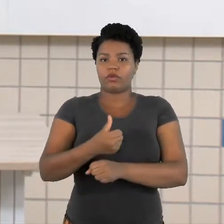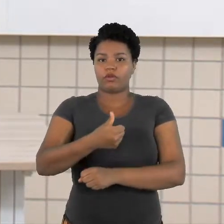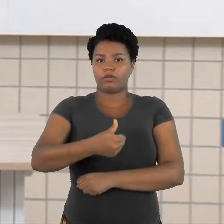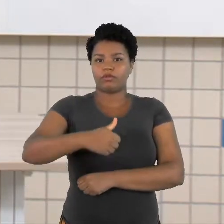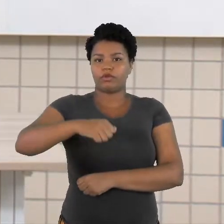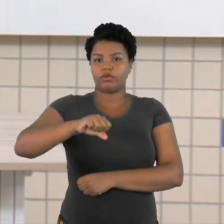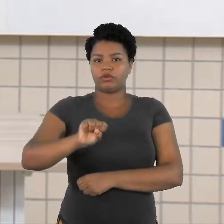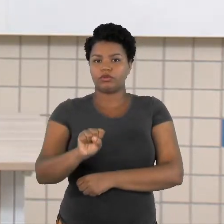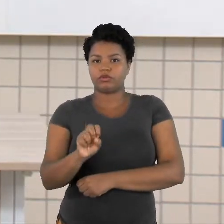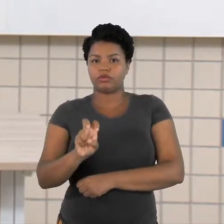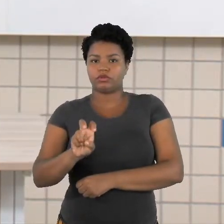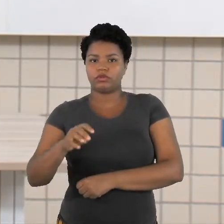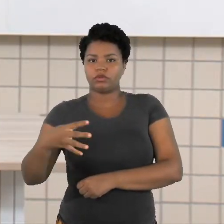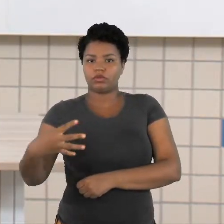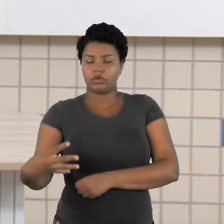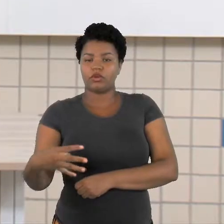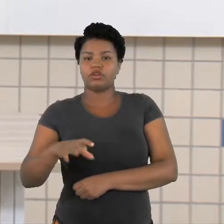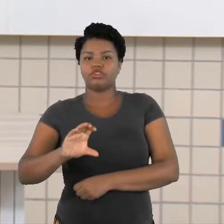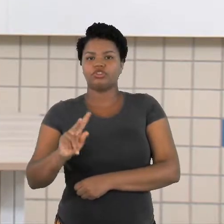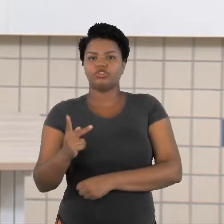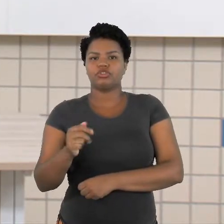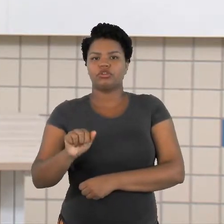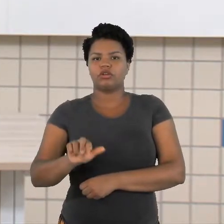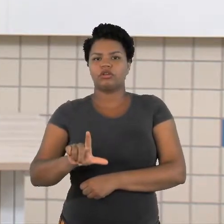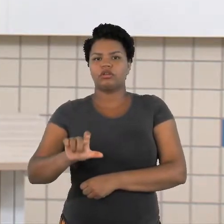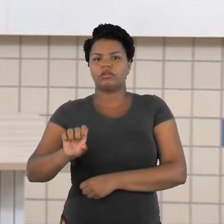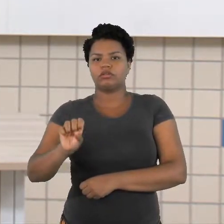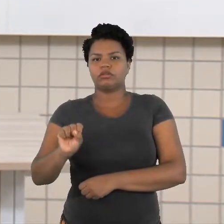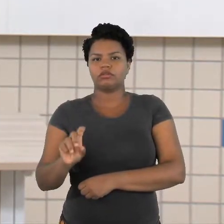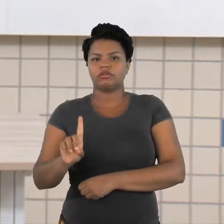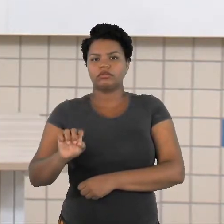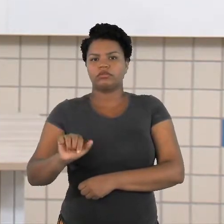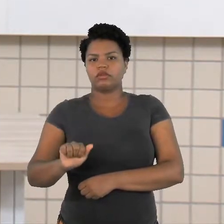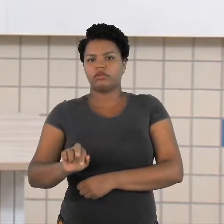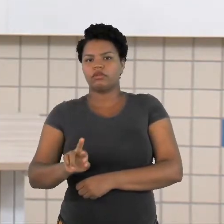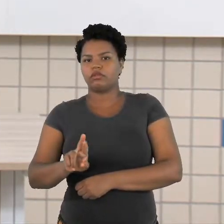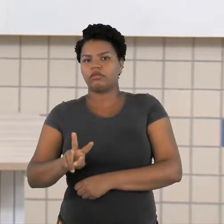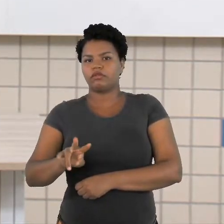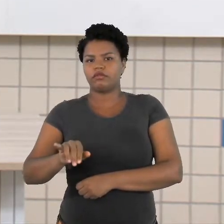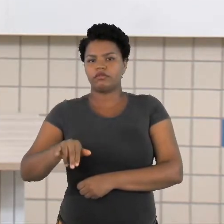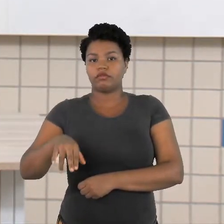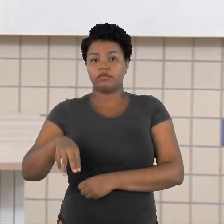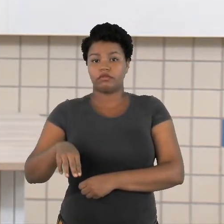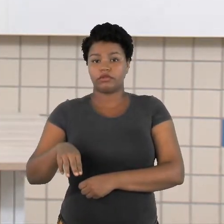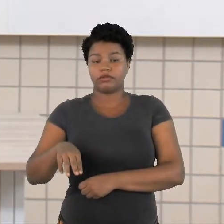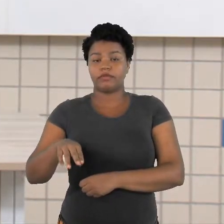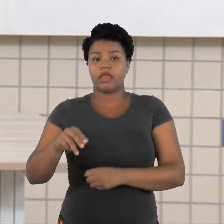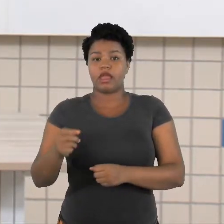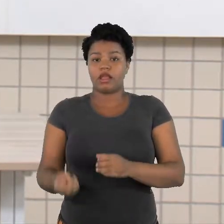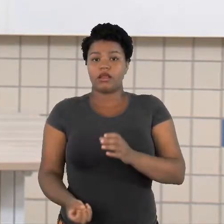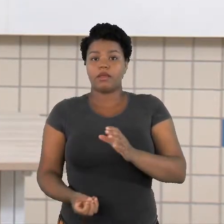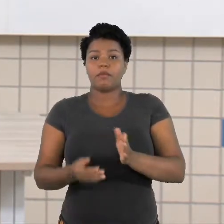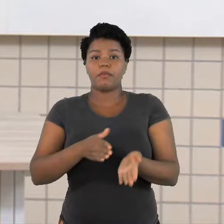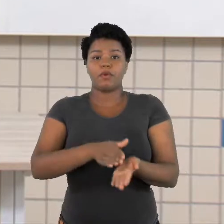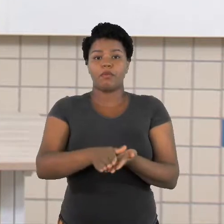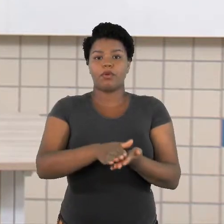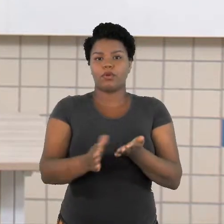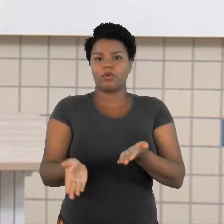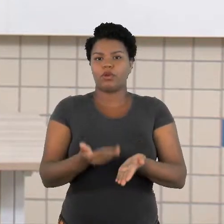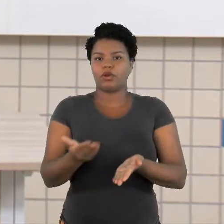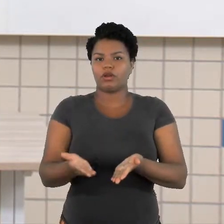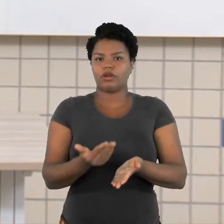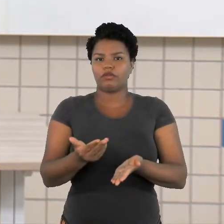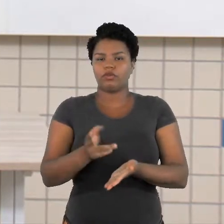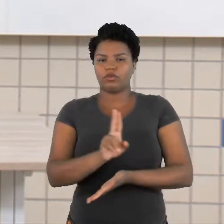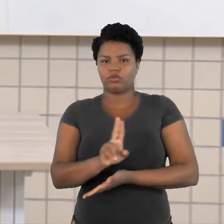1854, Charles Darwin, ele publicou um livro com o nome A Origem das